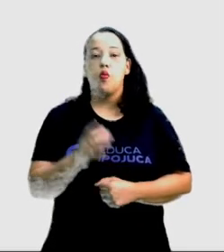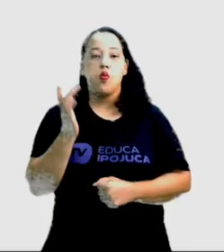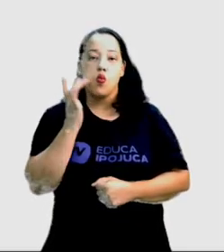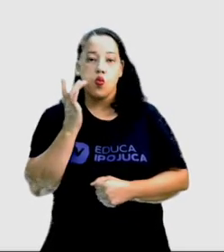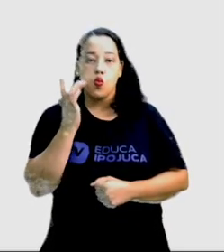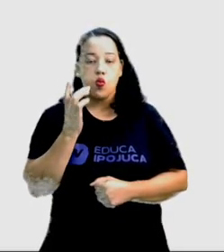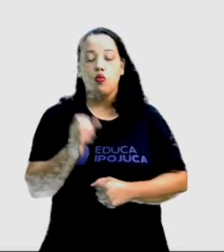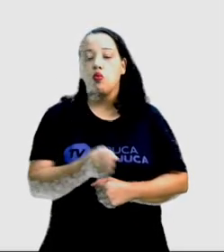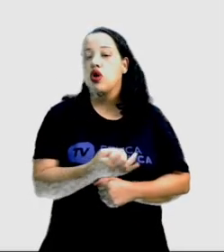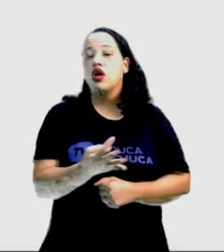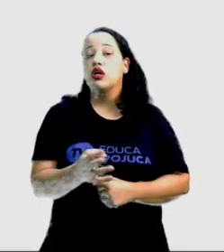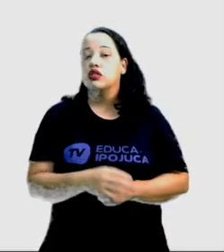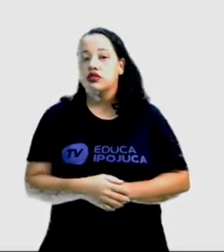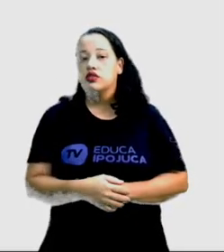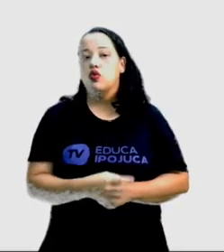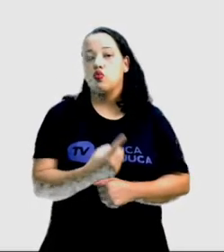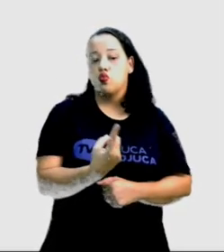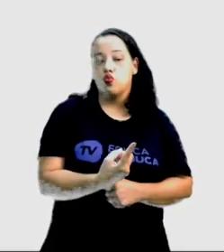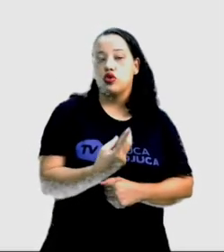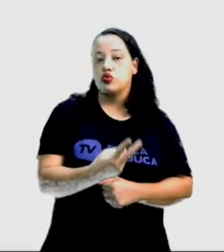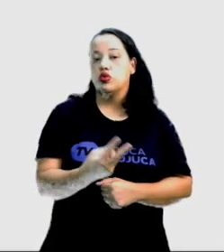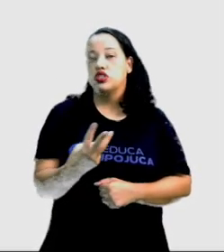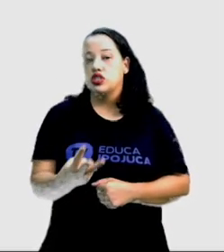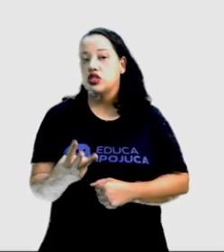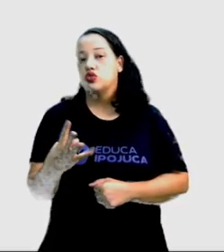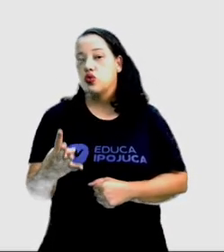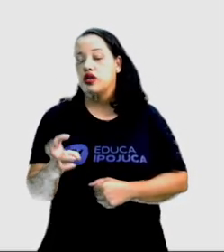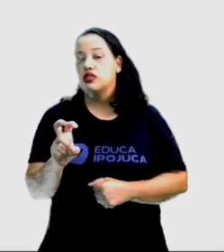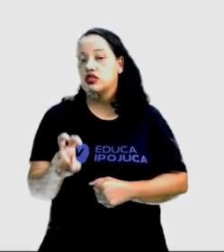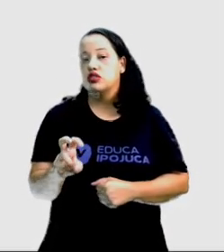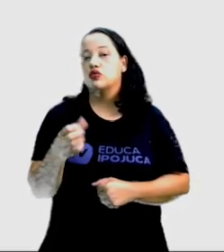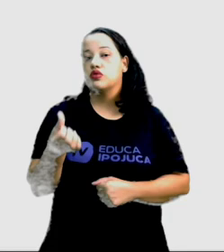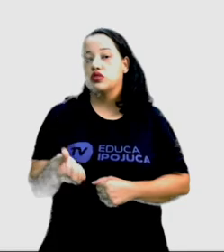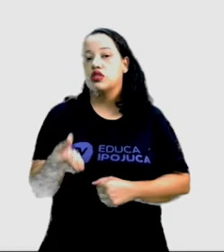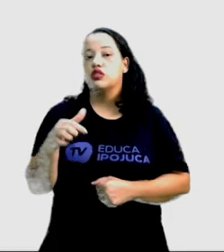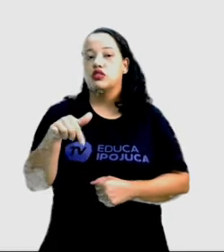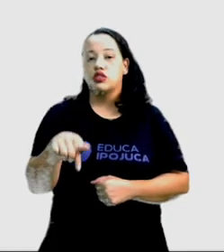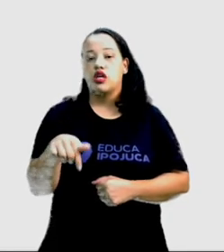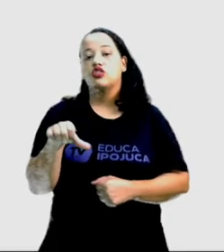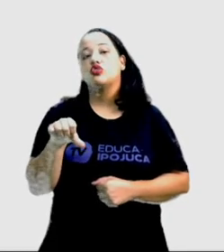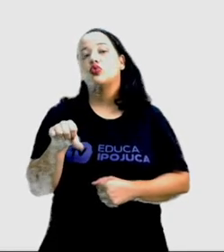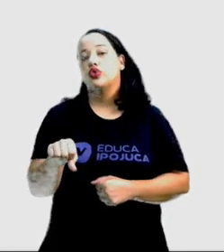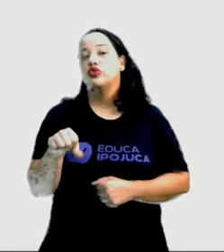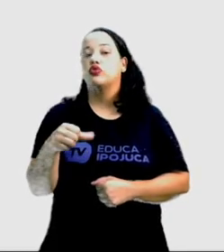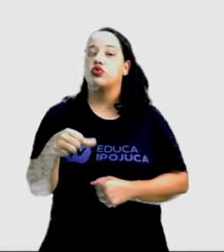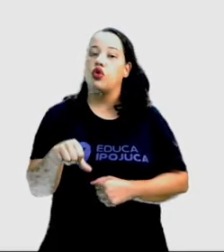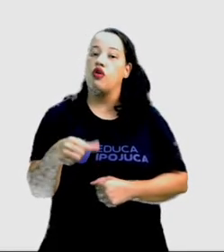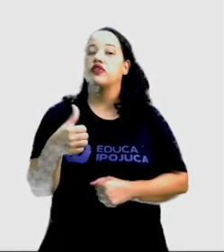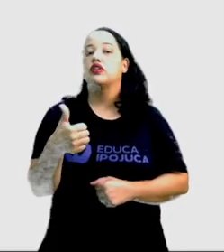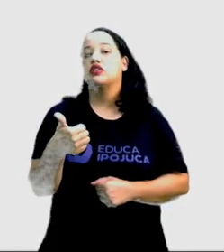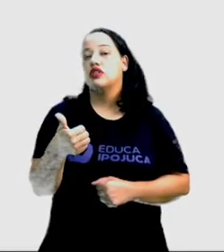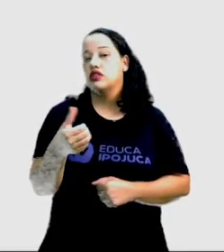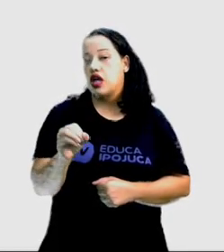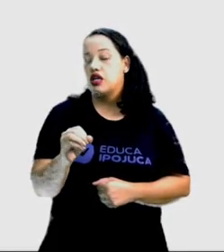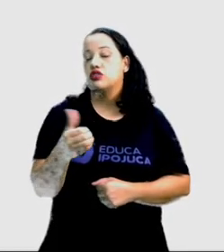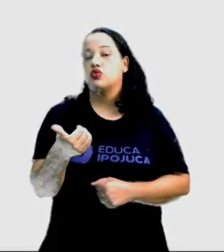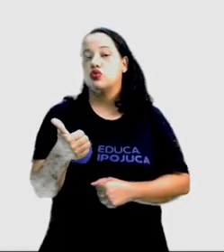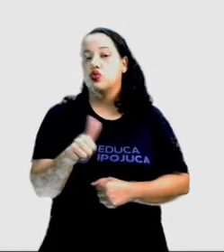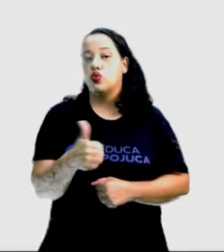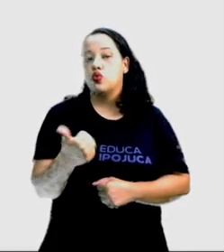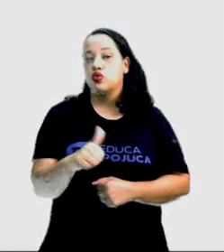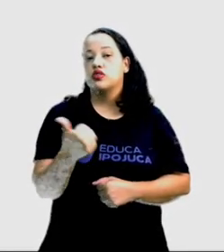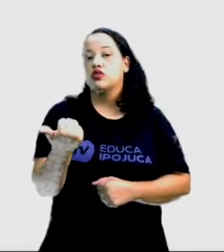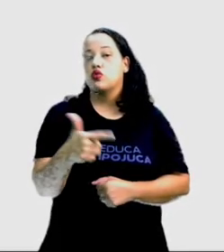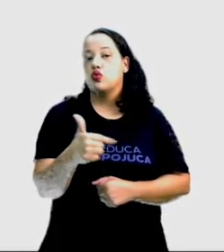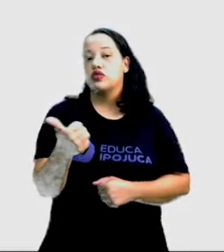nós temos aqui? Uma, duas, três, quatro, cinco, seis, sete, oito, nove, dez,